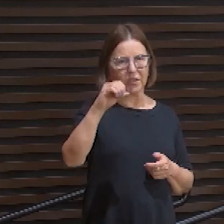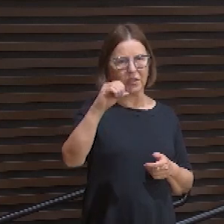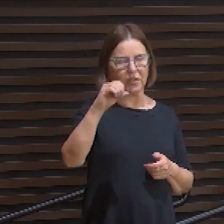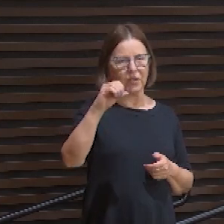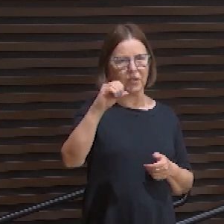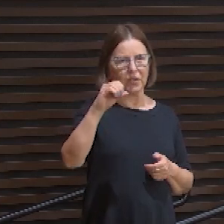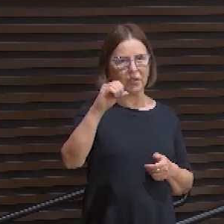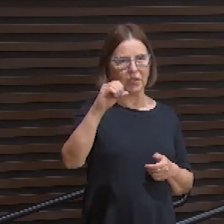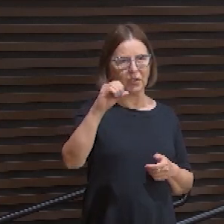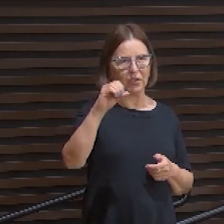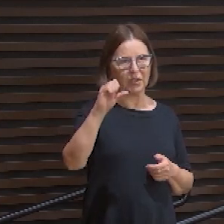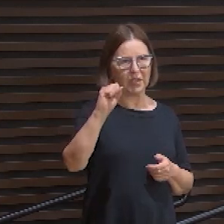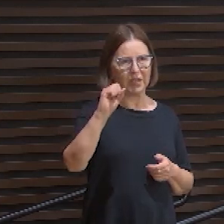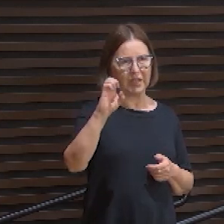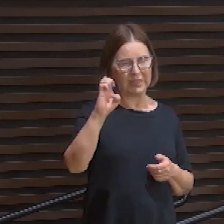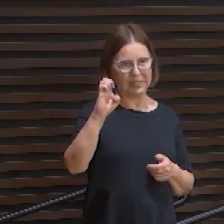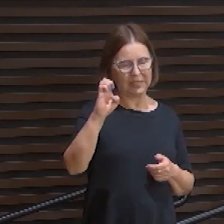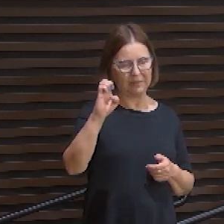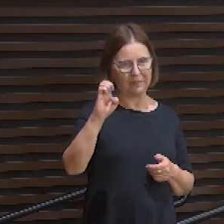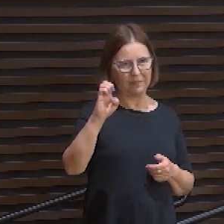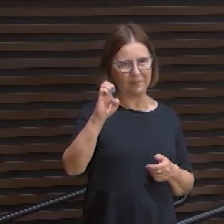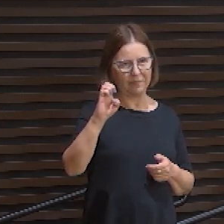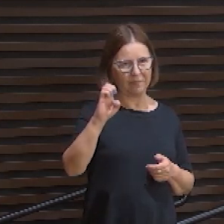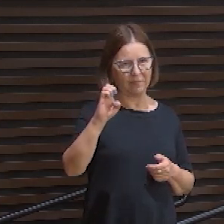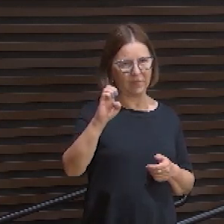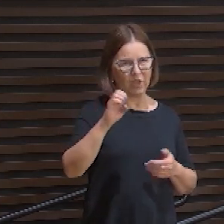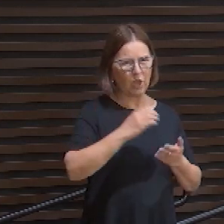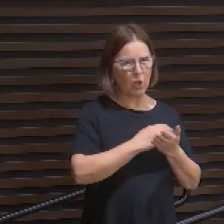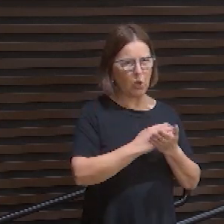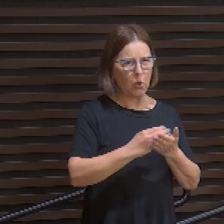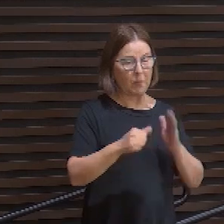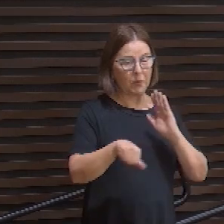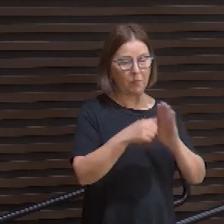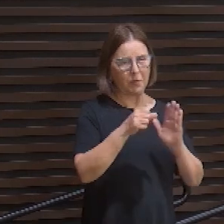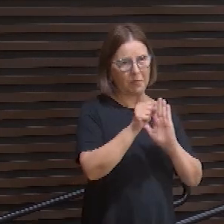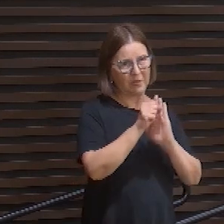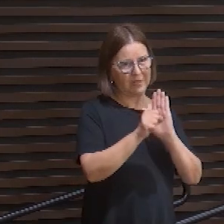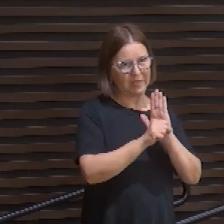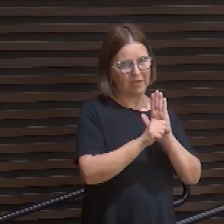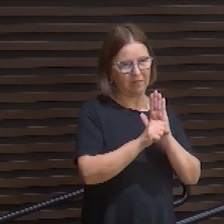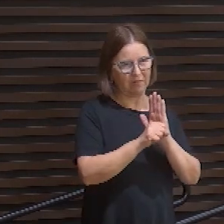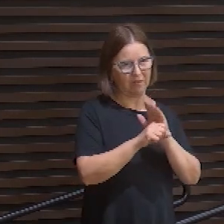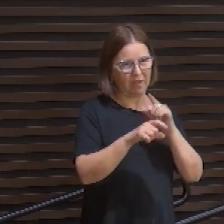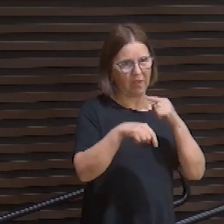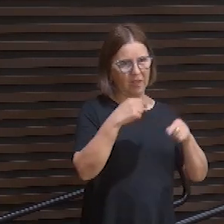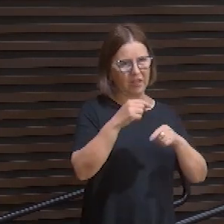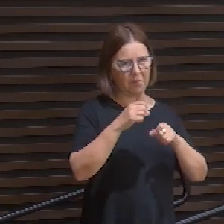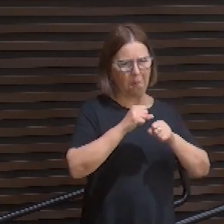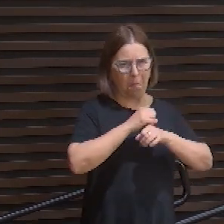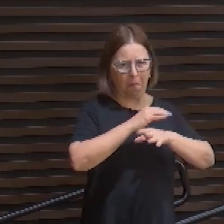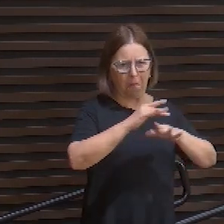se multiplicando nas várias correntes, são 8 correntes de gnosticismo,